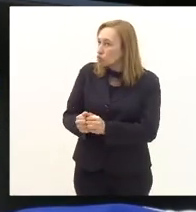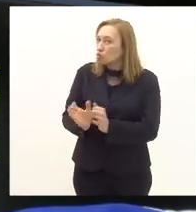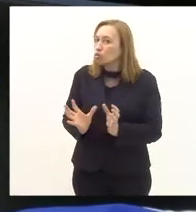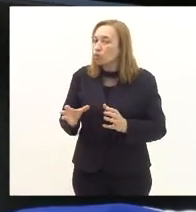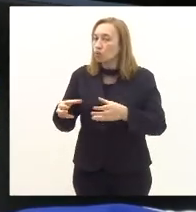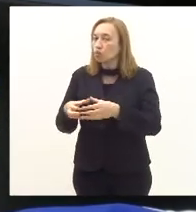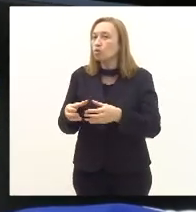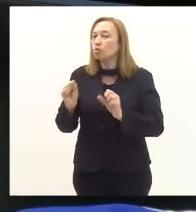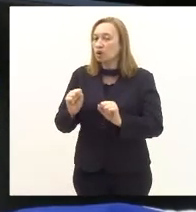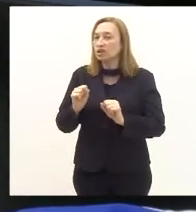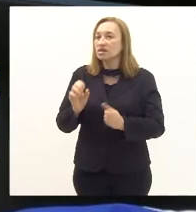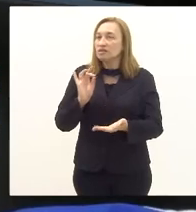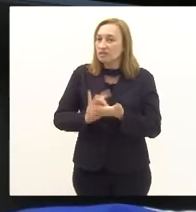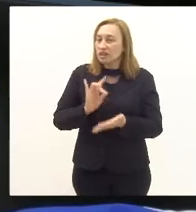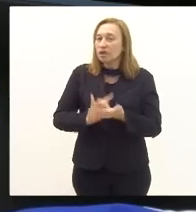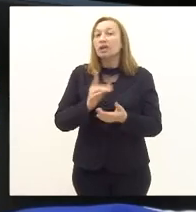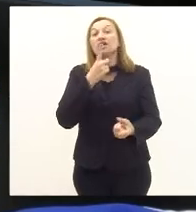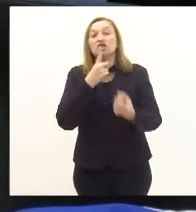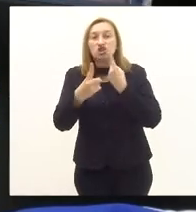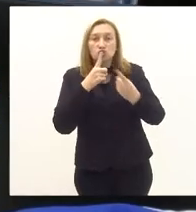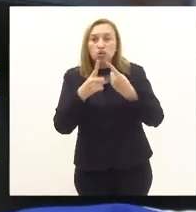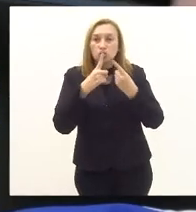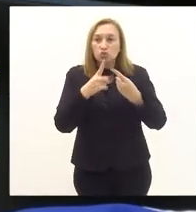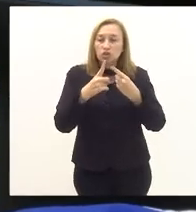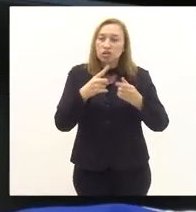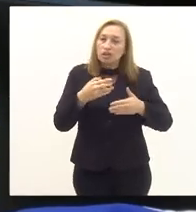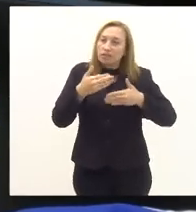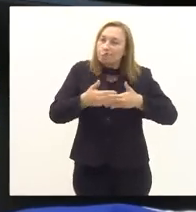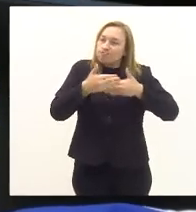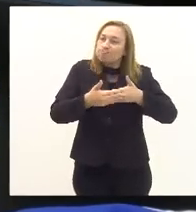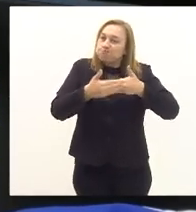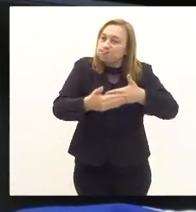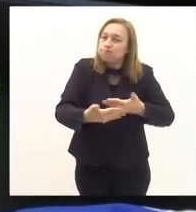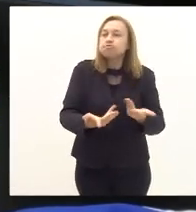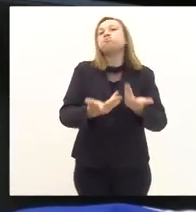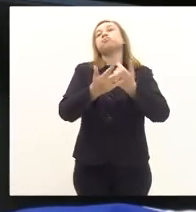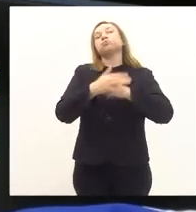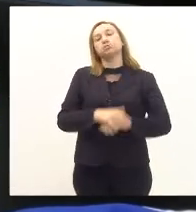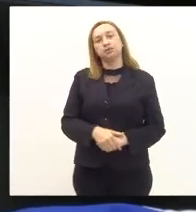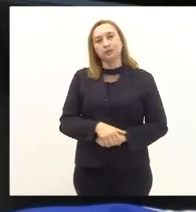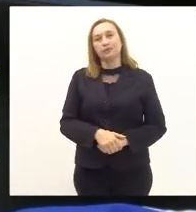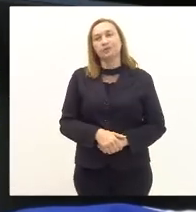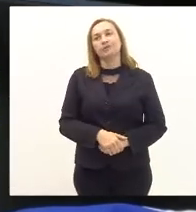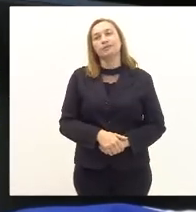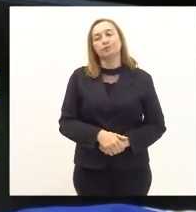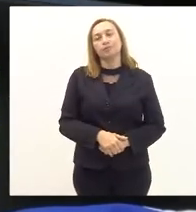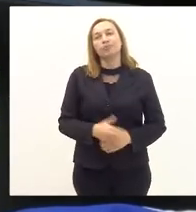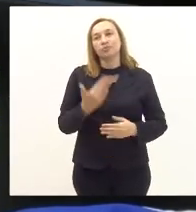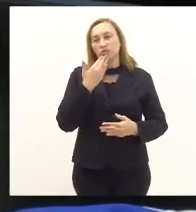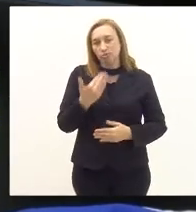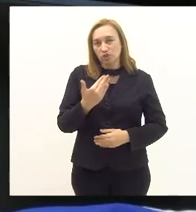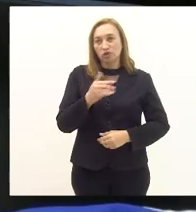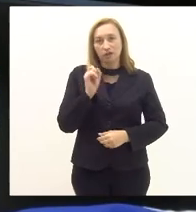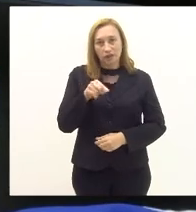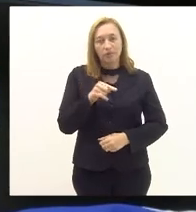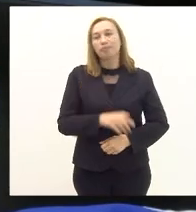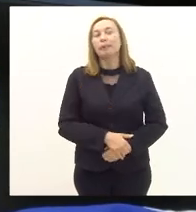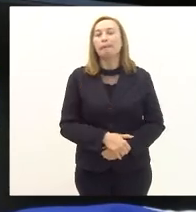comitê, a gente possa realmente discutir e dar andamento às solicitações, né?